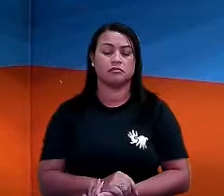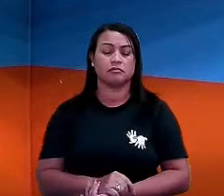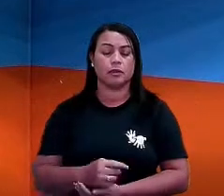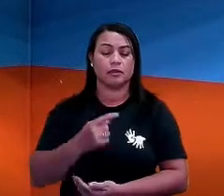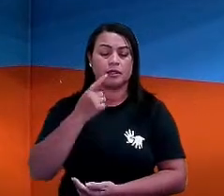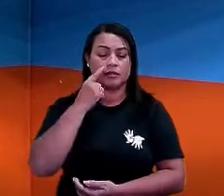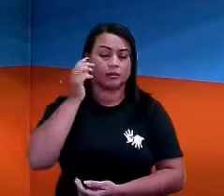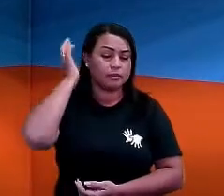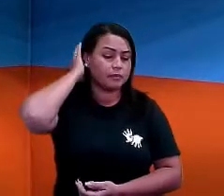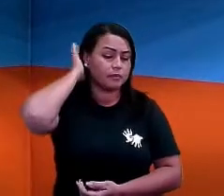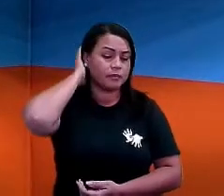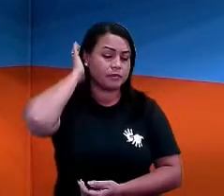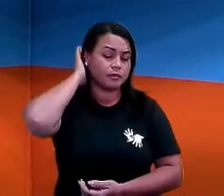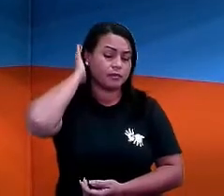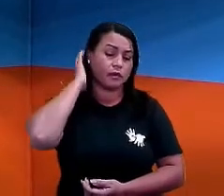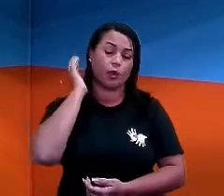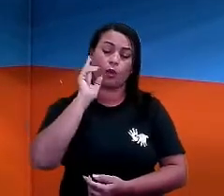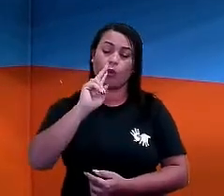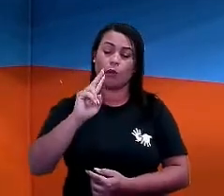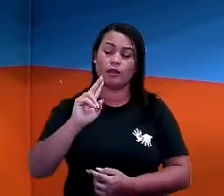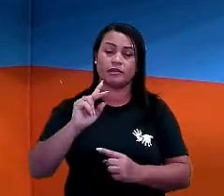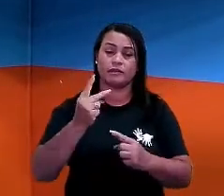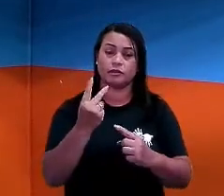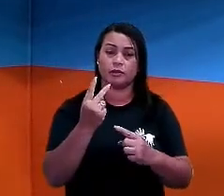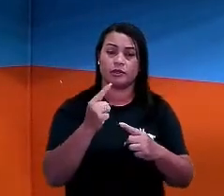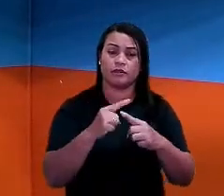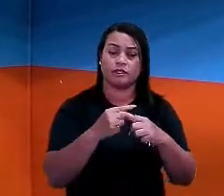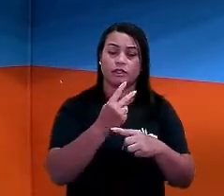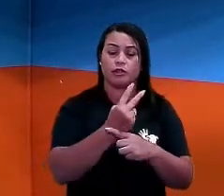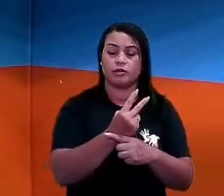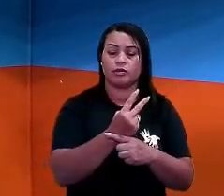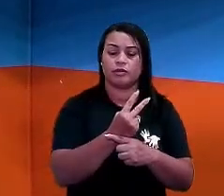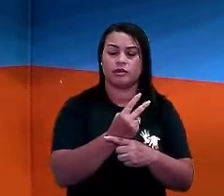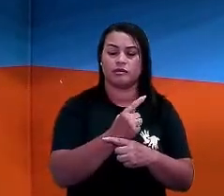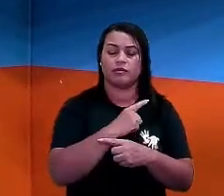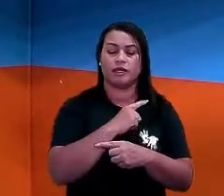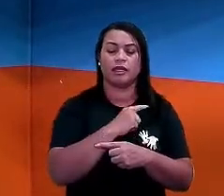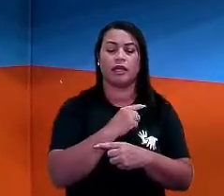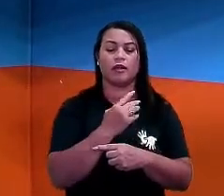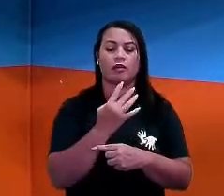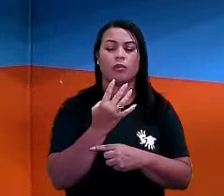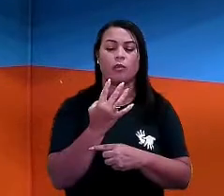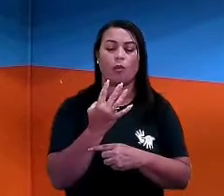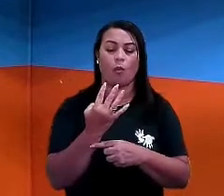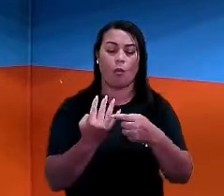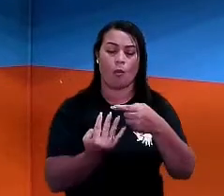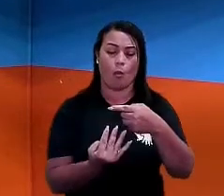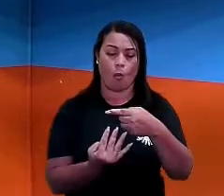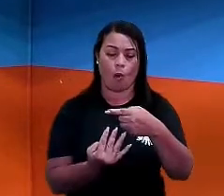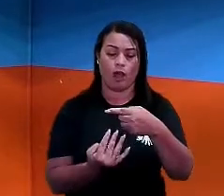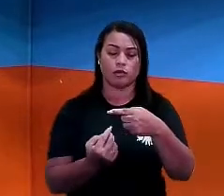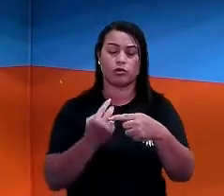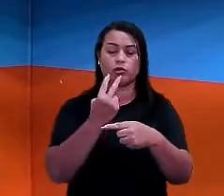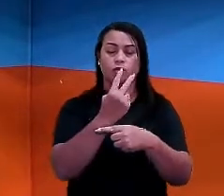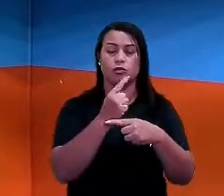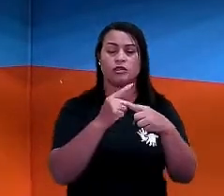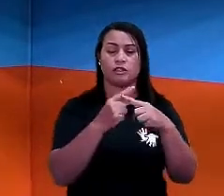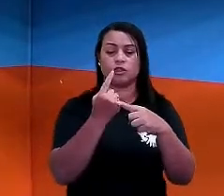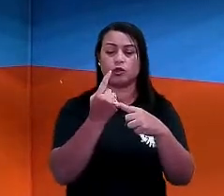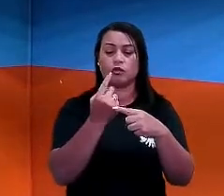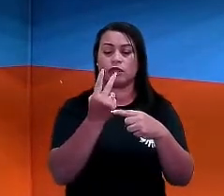ó, quando eu faço 2 vezes 2, dá 4. 2 vezes 1,